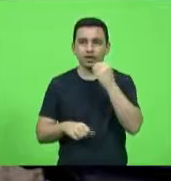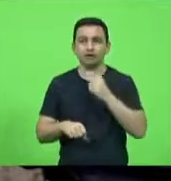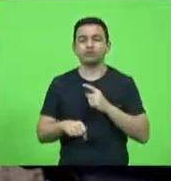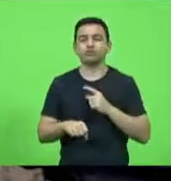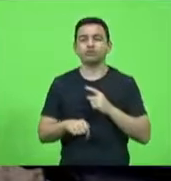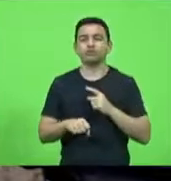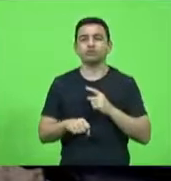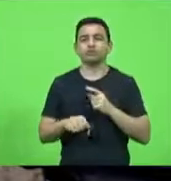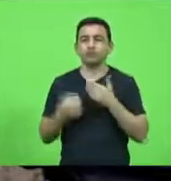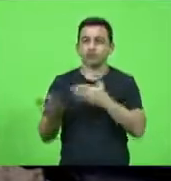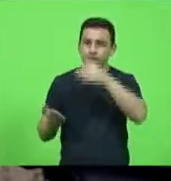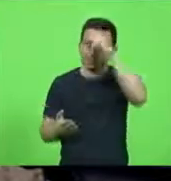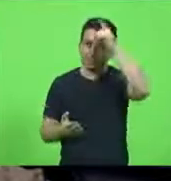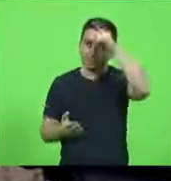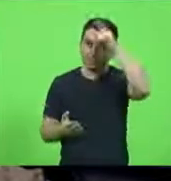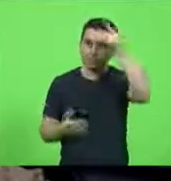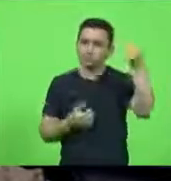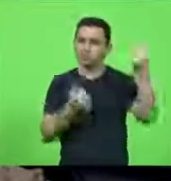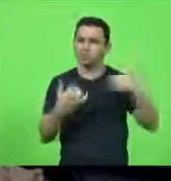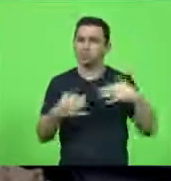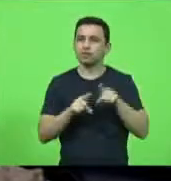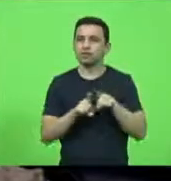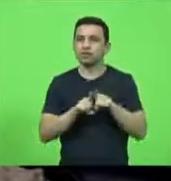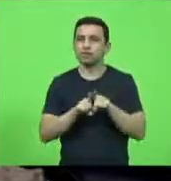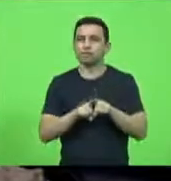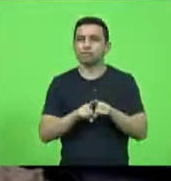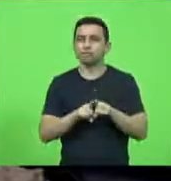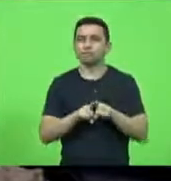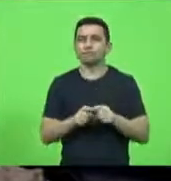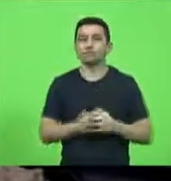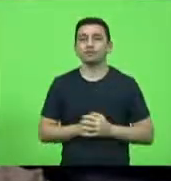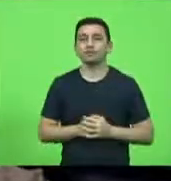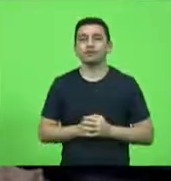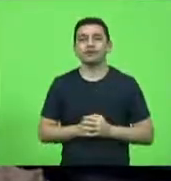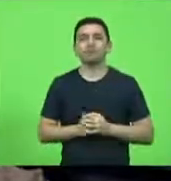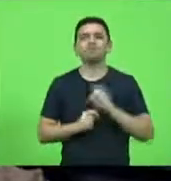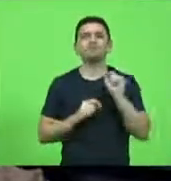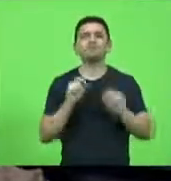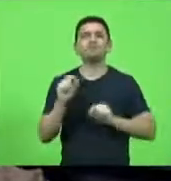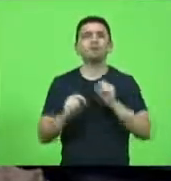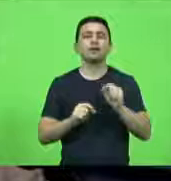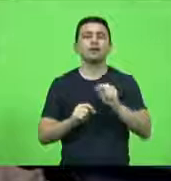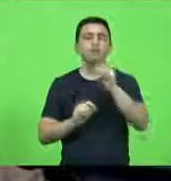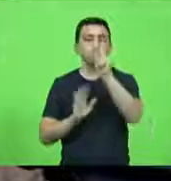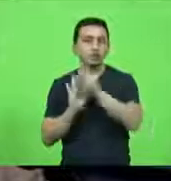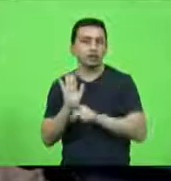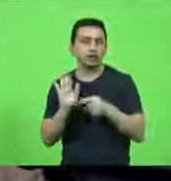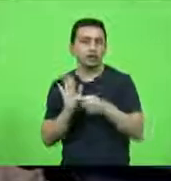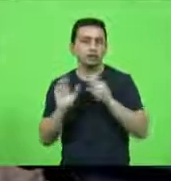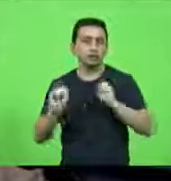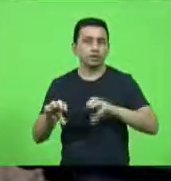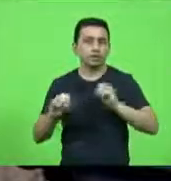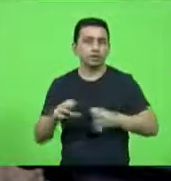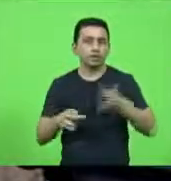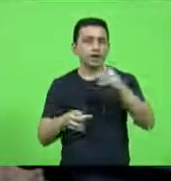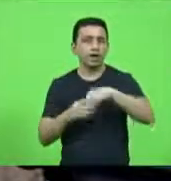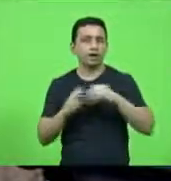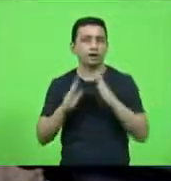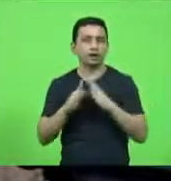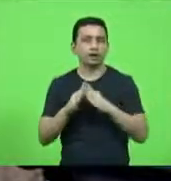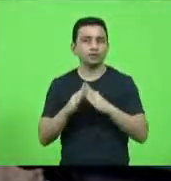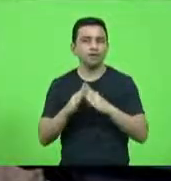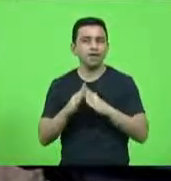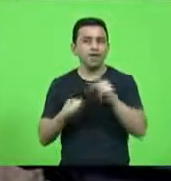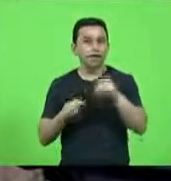deputado Sargento Lima mais cedo, que, vejam só, projeto de educação domiciliar é o projeto mais antigo